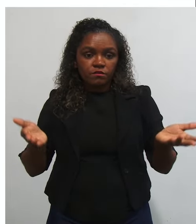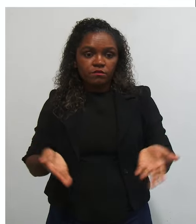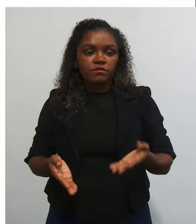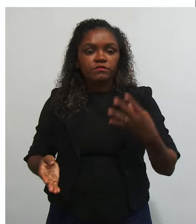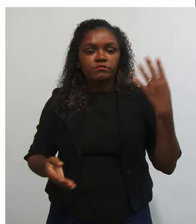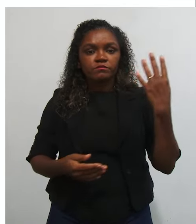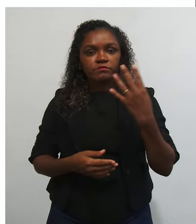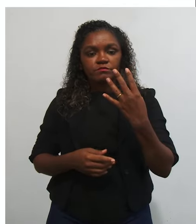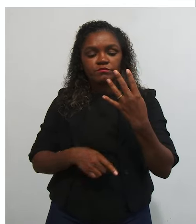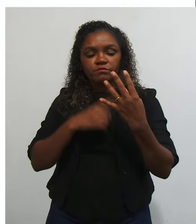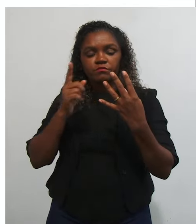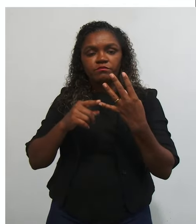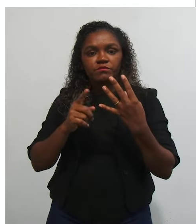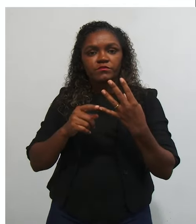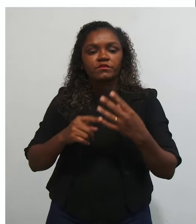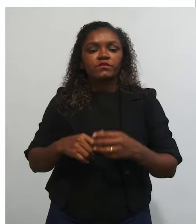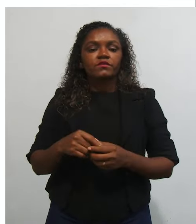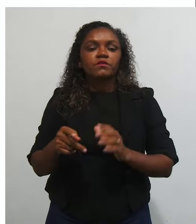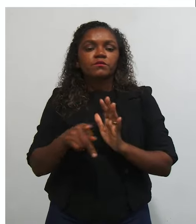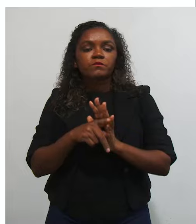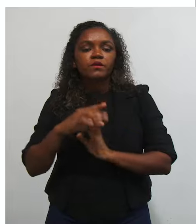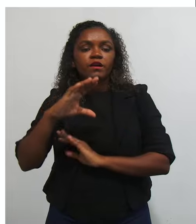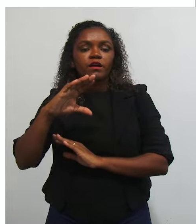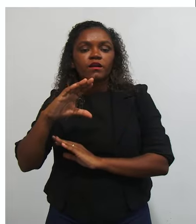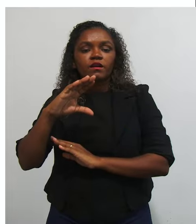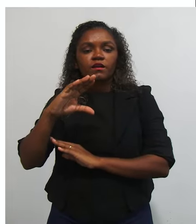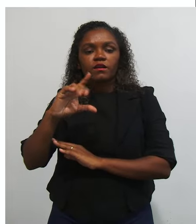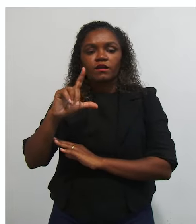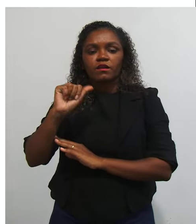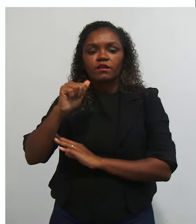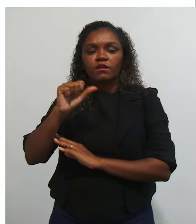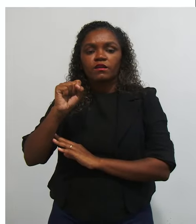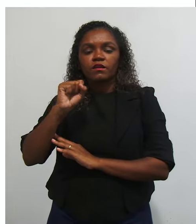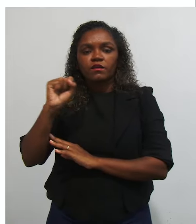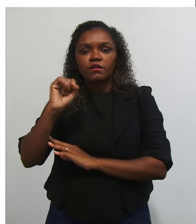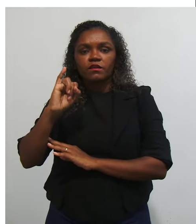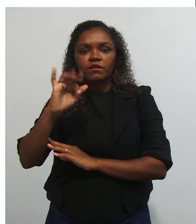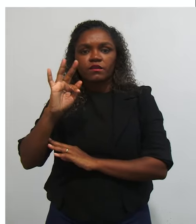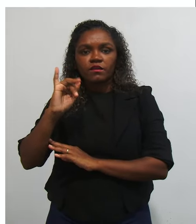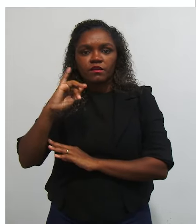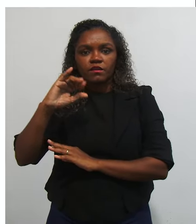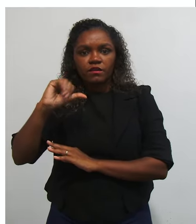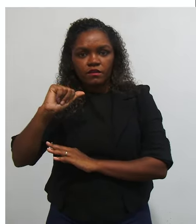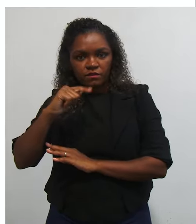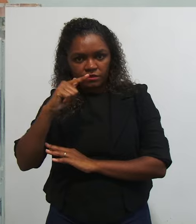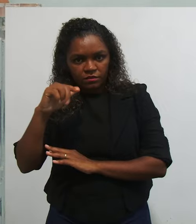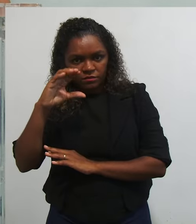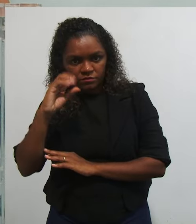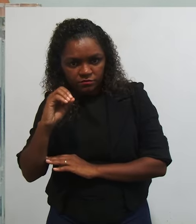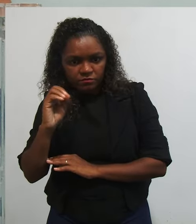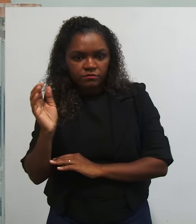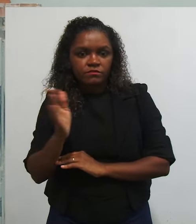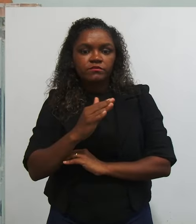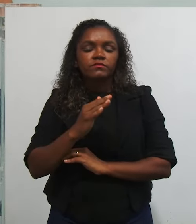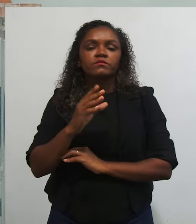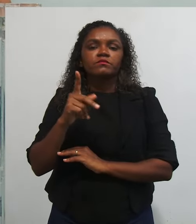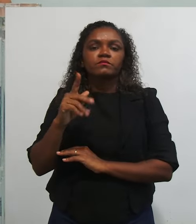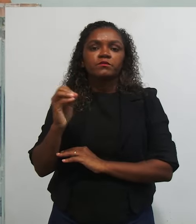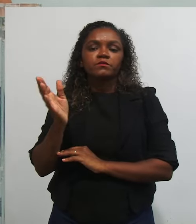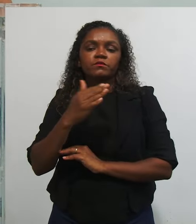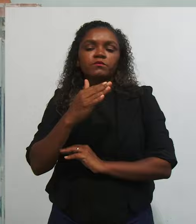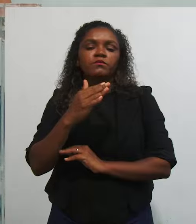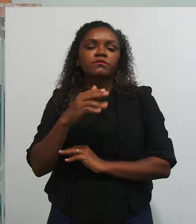natureza. Então, explicando aqui, feita a classificação por programa, eu identifiquei as ações. Dentro